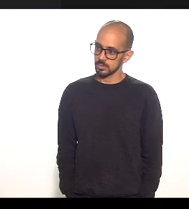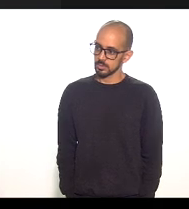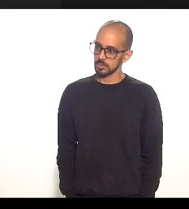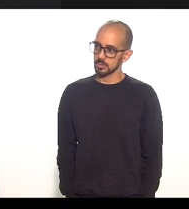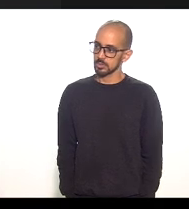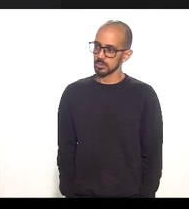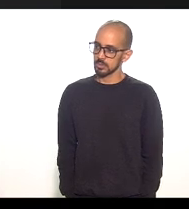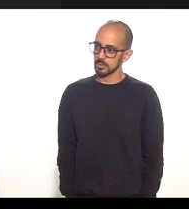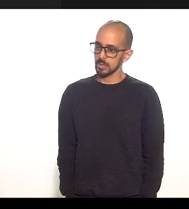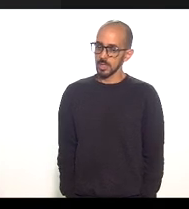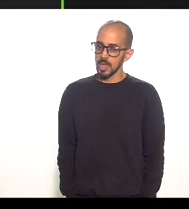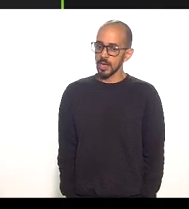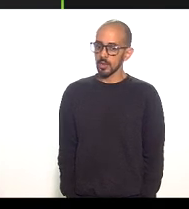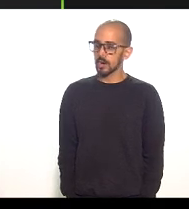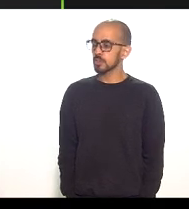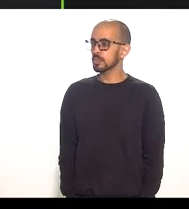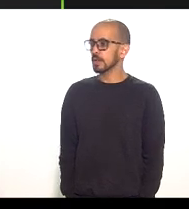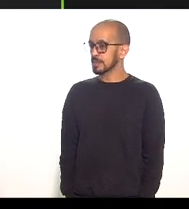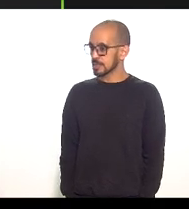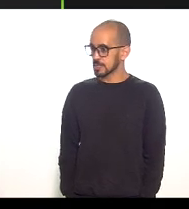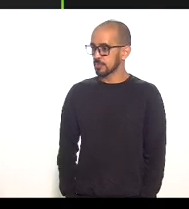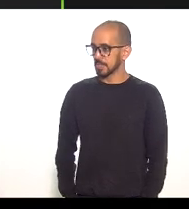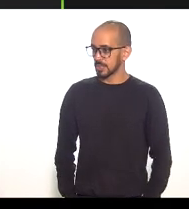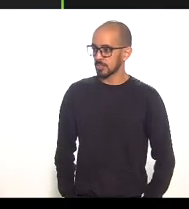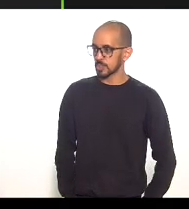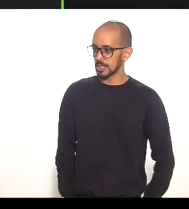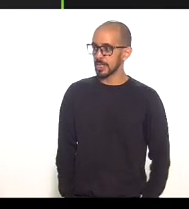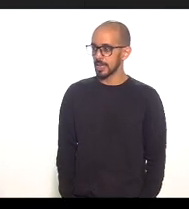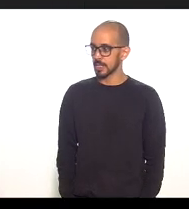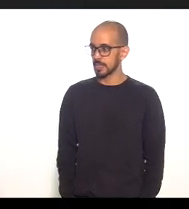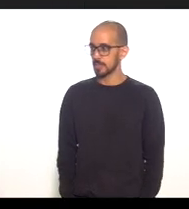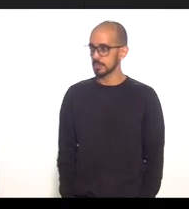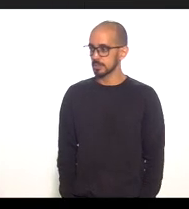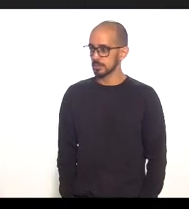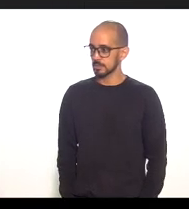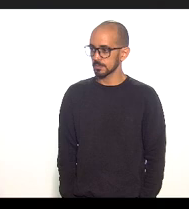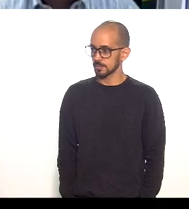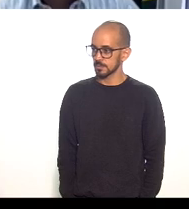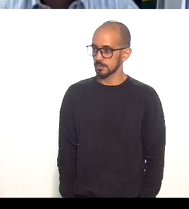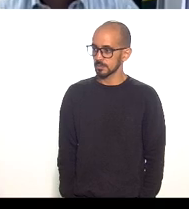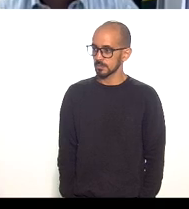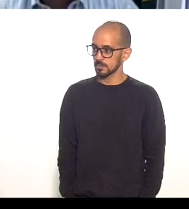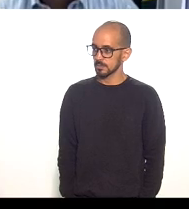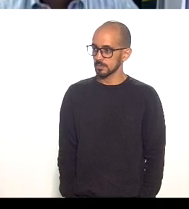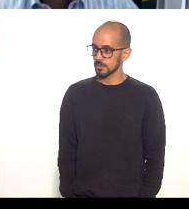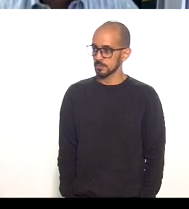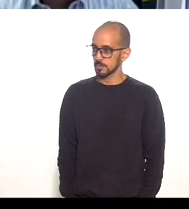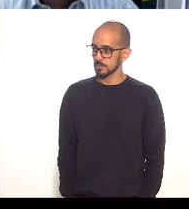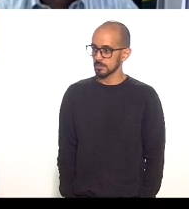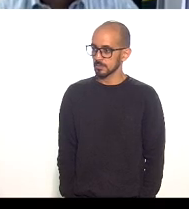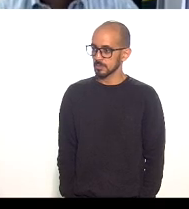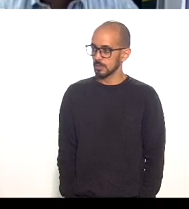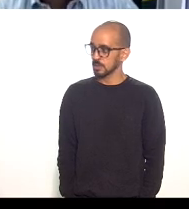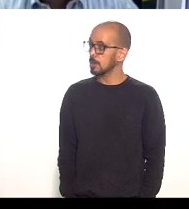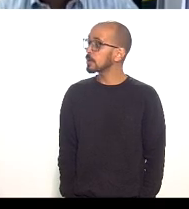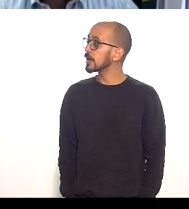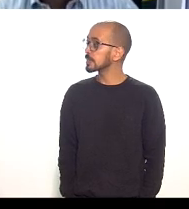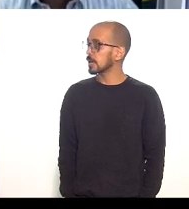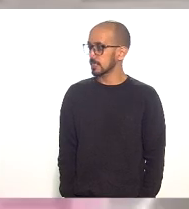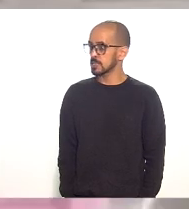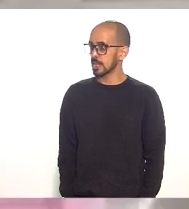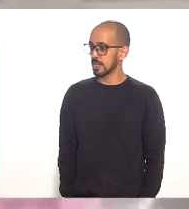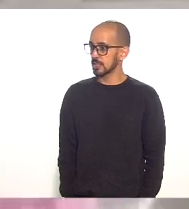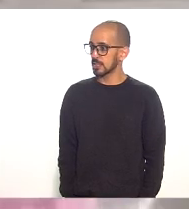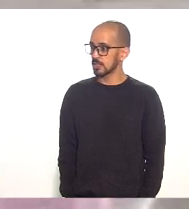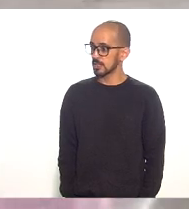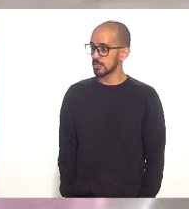sessão. Presidência convida a senhora deputada Marta Rocha para fazer a leitura da ata da sessão anterior. A ata reflete